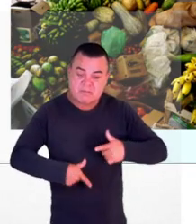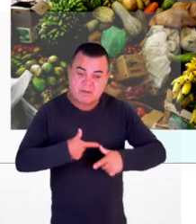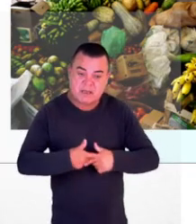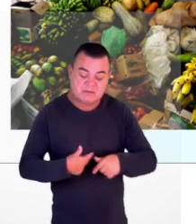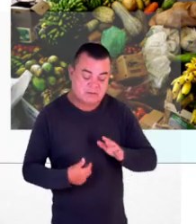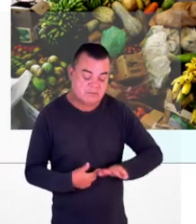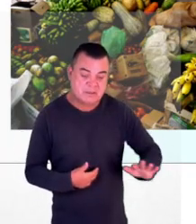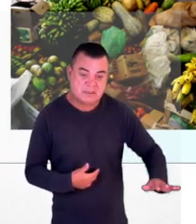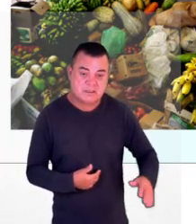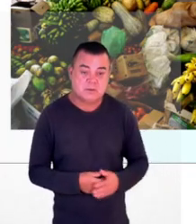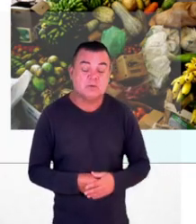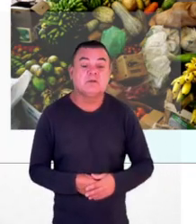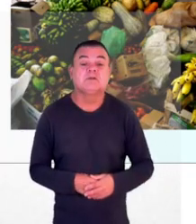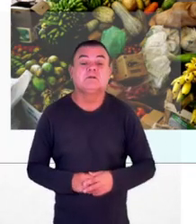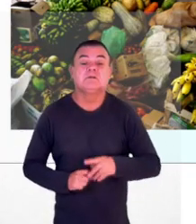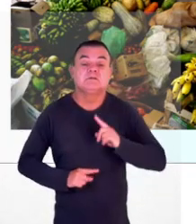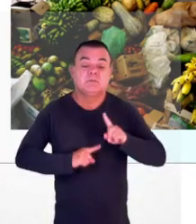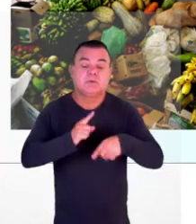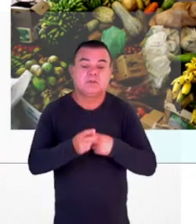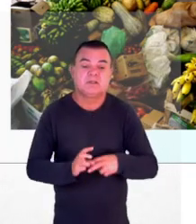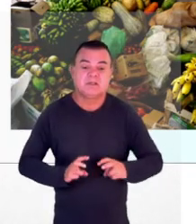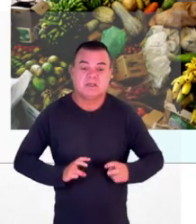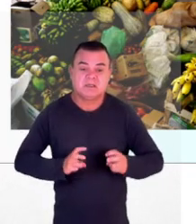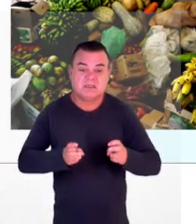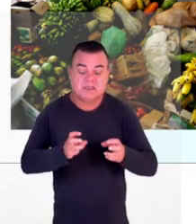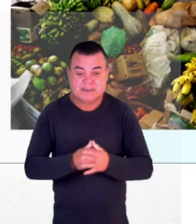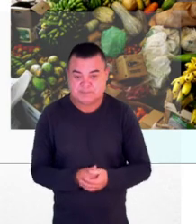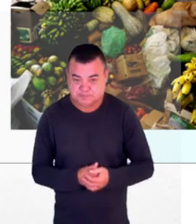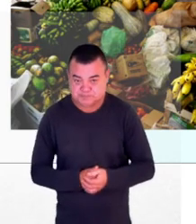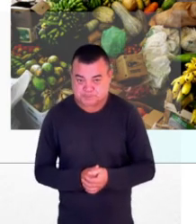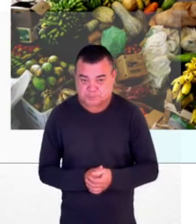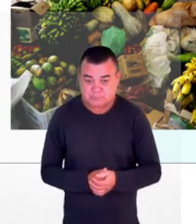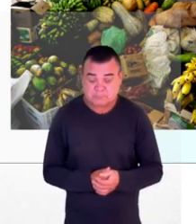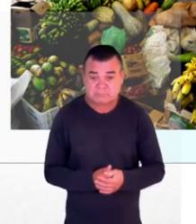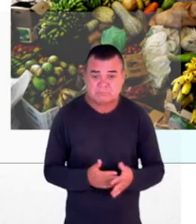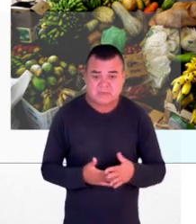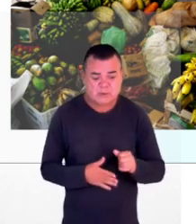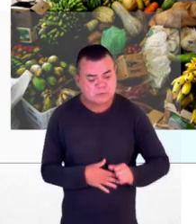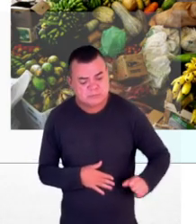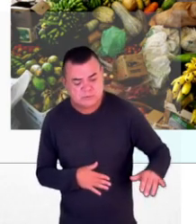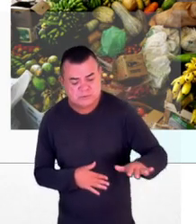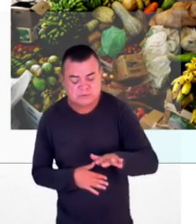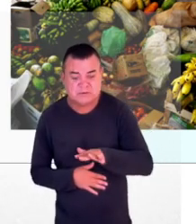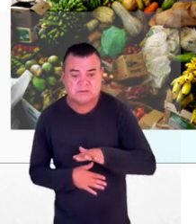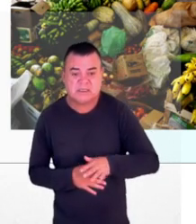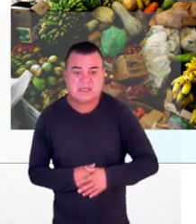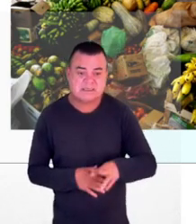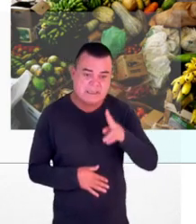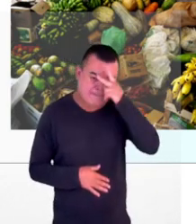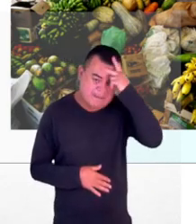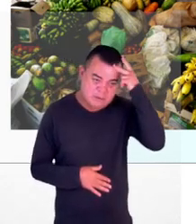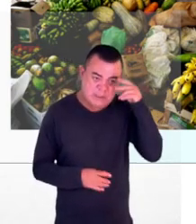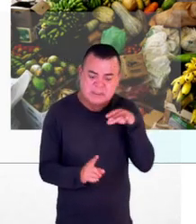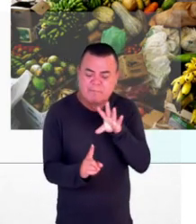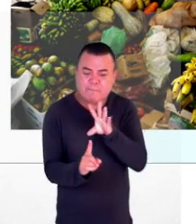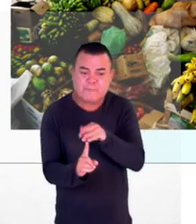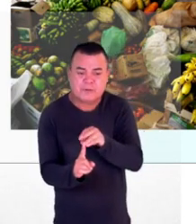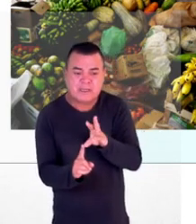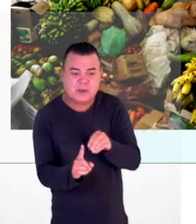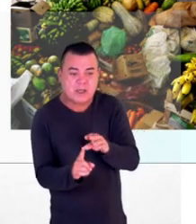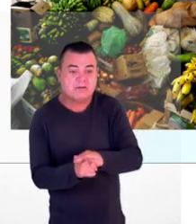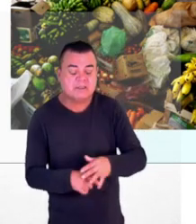eh eh num cenário de pessoas vulneráveis né